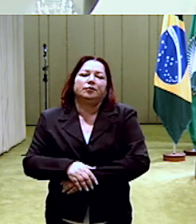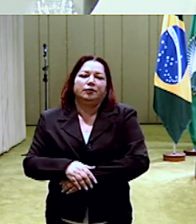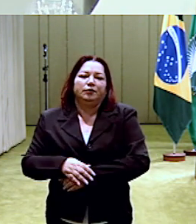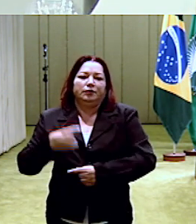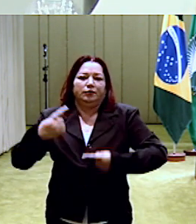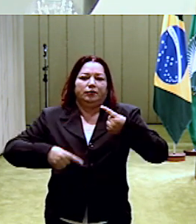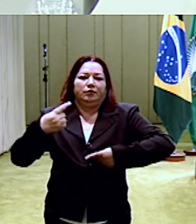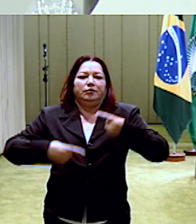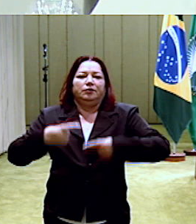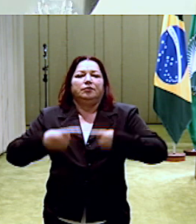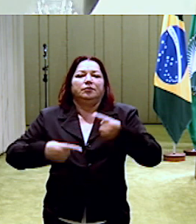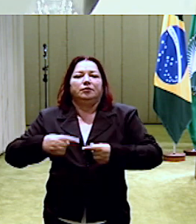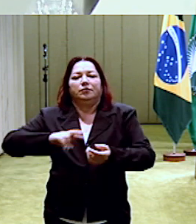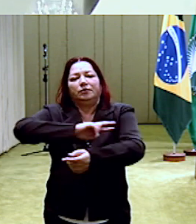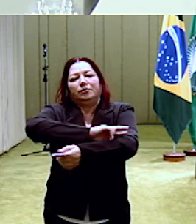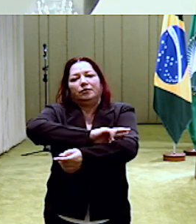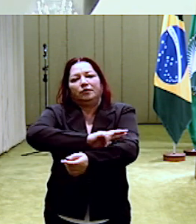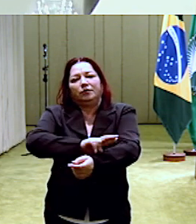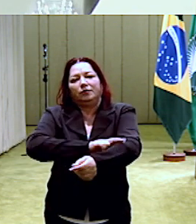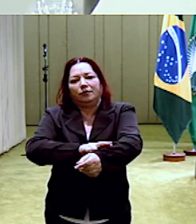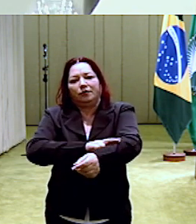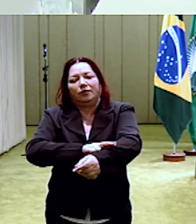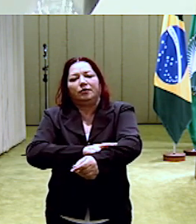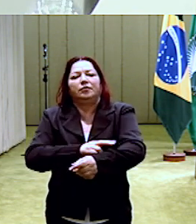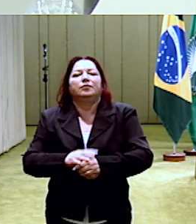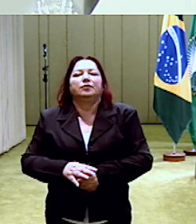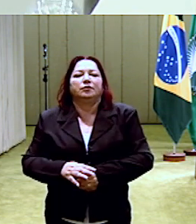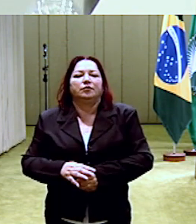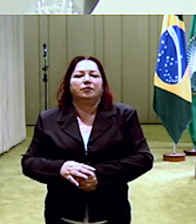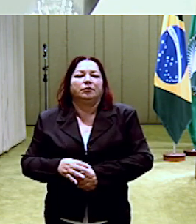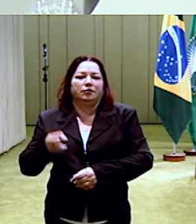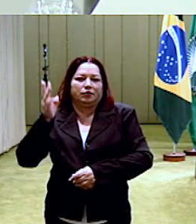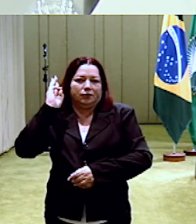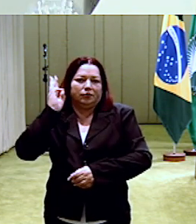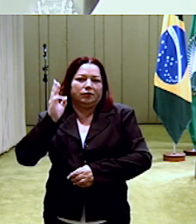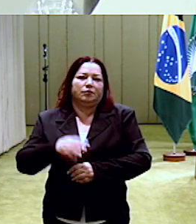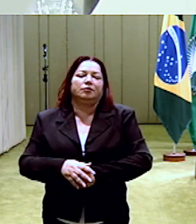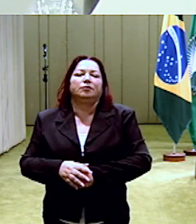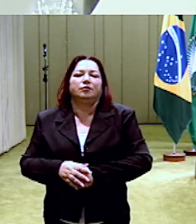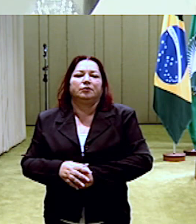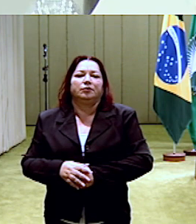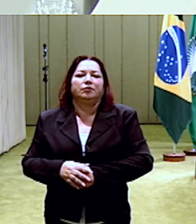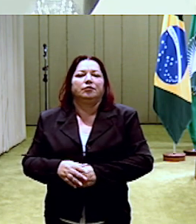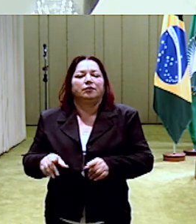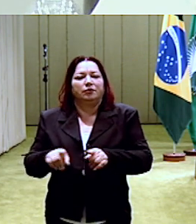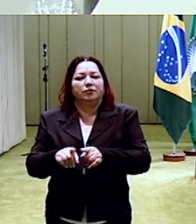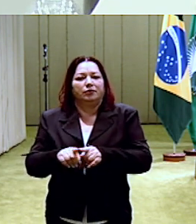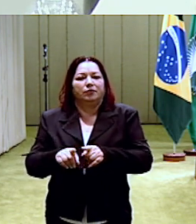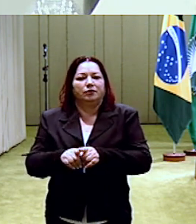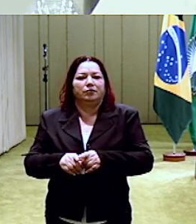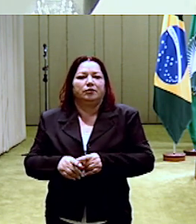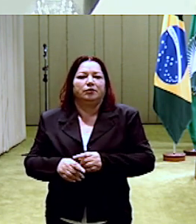de Políticas Etnorraciais da Defensoria Pública da União, em Curitiba. Em 2021, fez parte da Comissão de Juristas Negros e